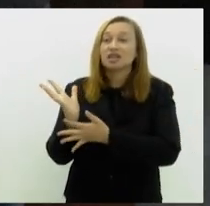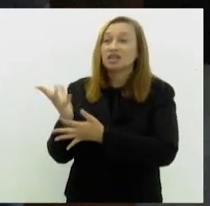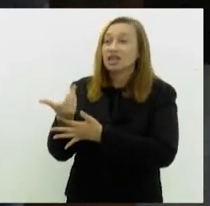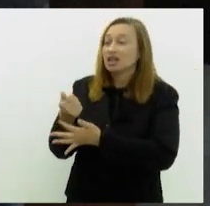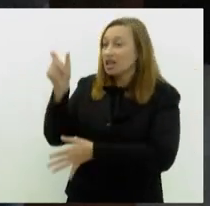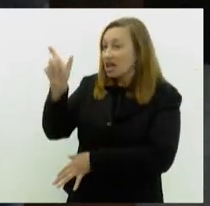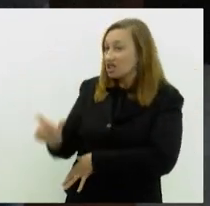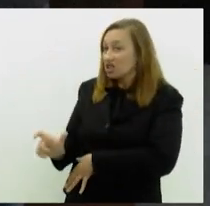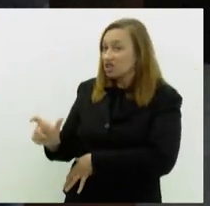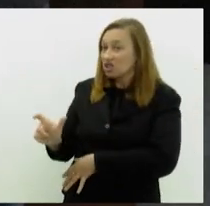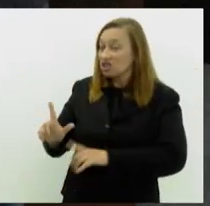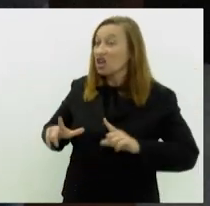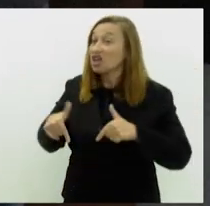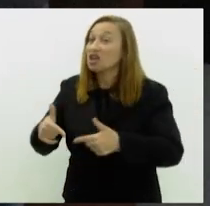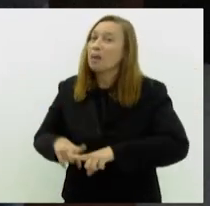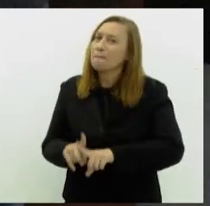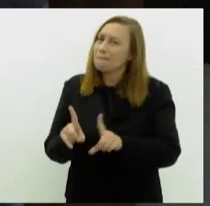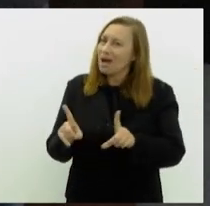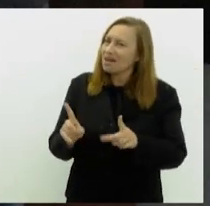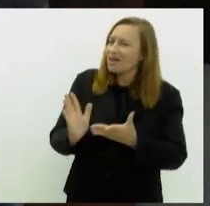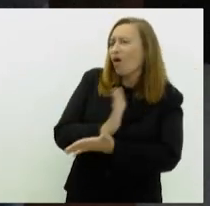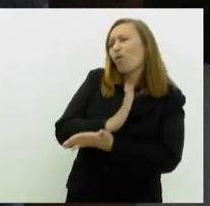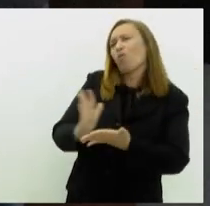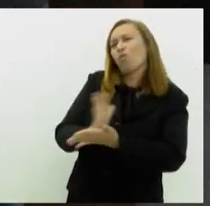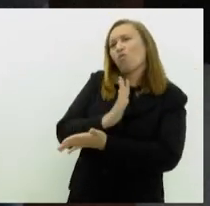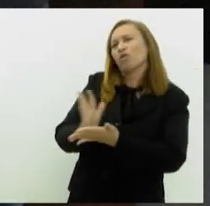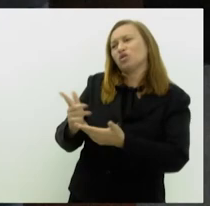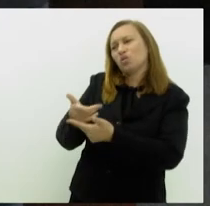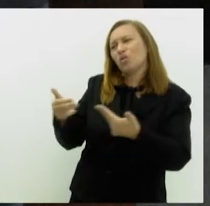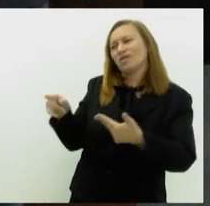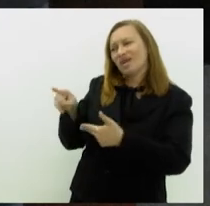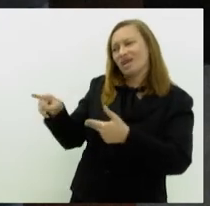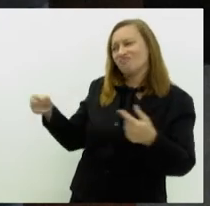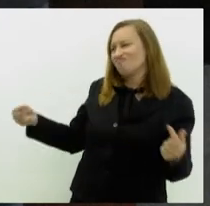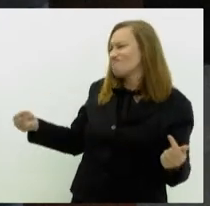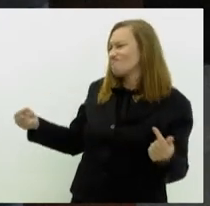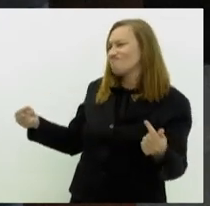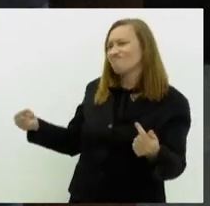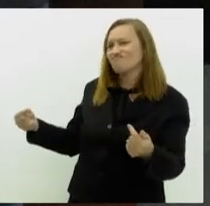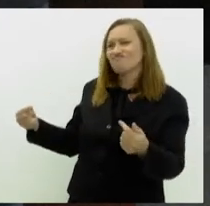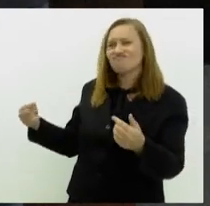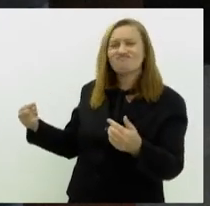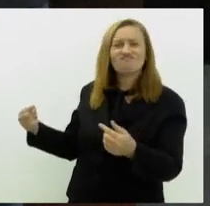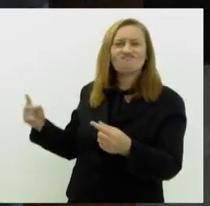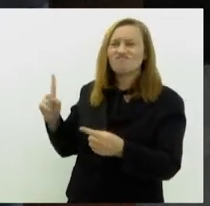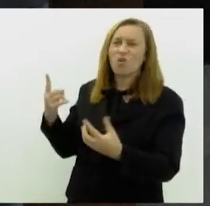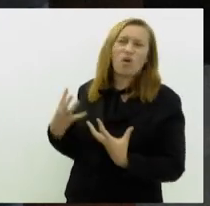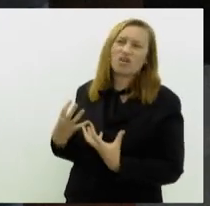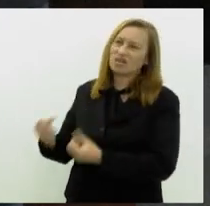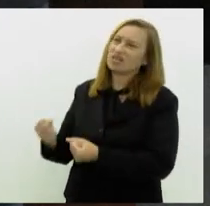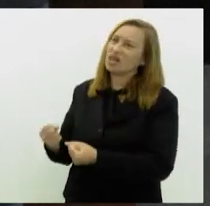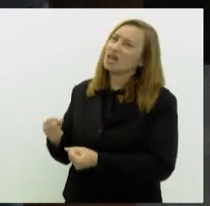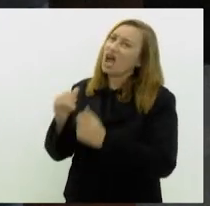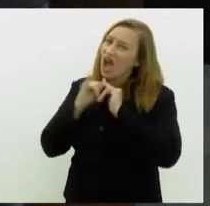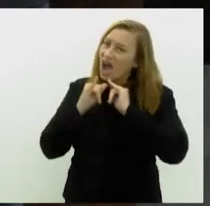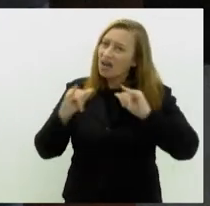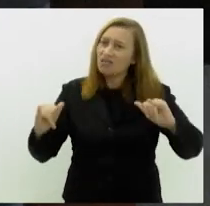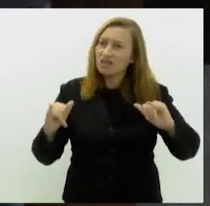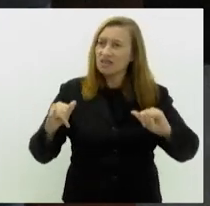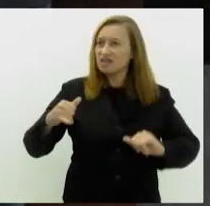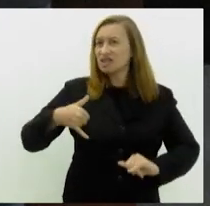se expressar. Porém, algumas coisas ali eu não concordo, como, por exemplo, ali deveria ter um aviso de